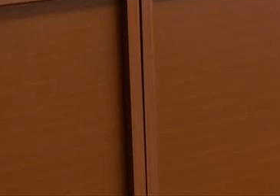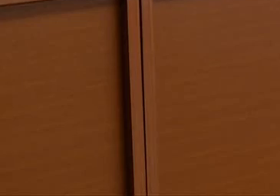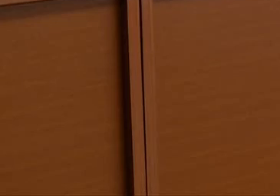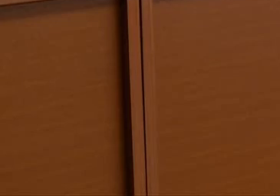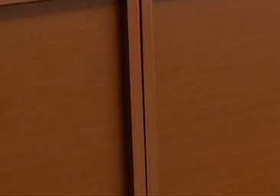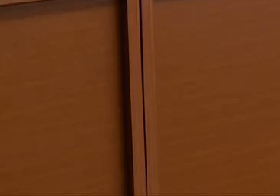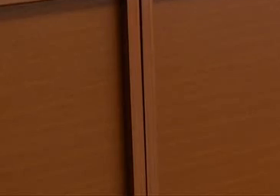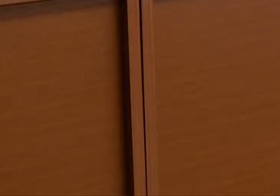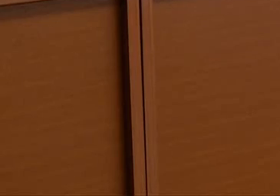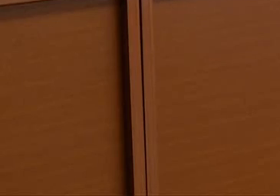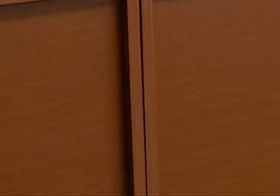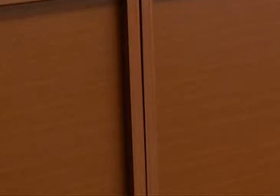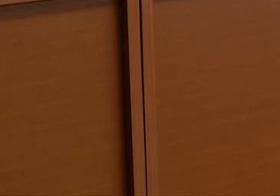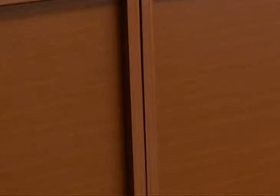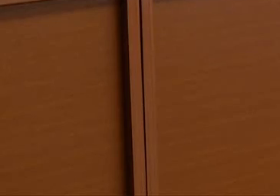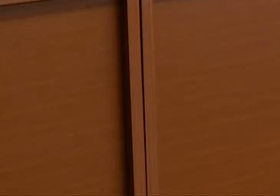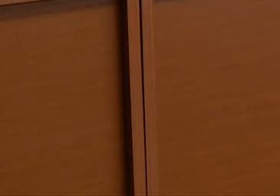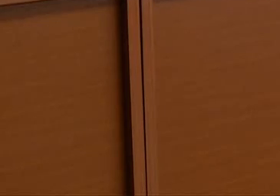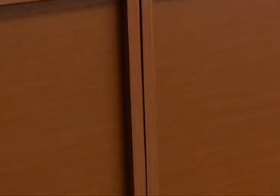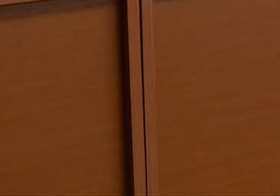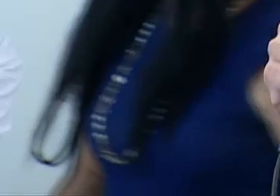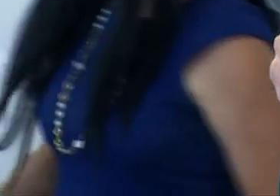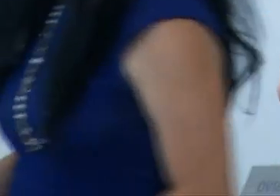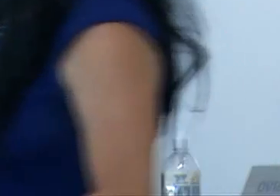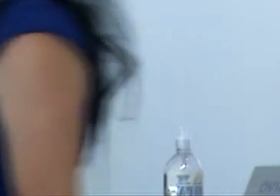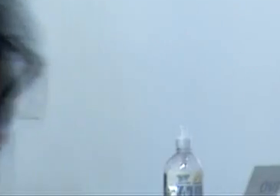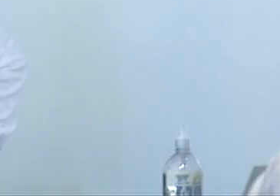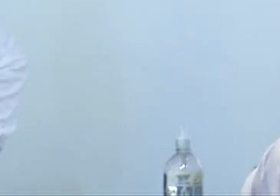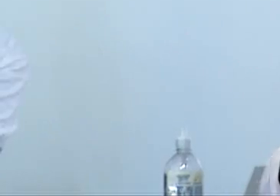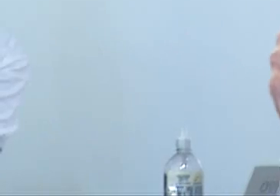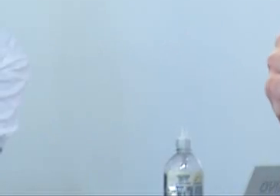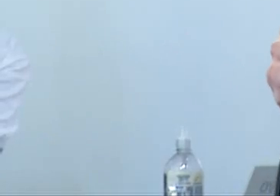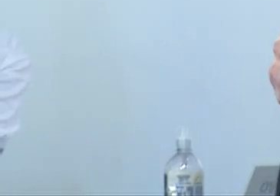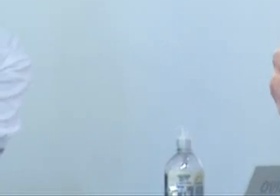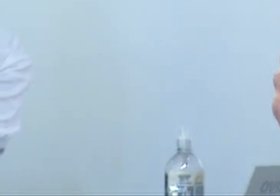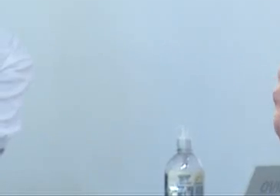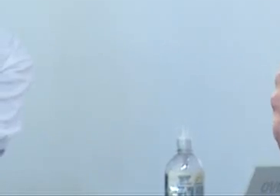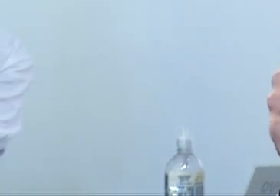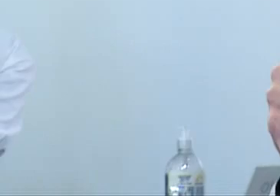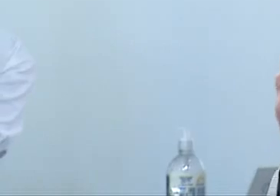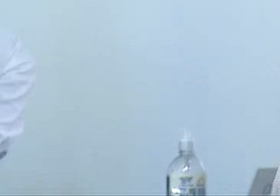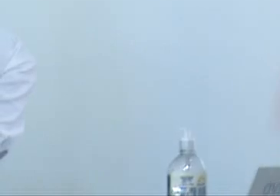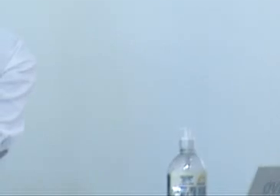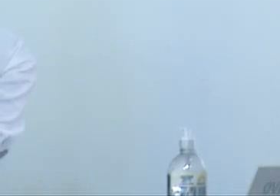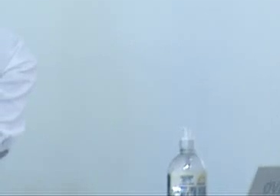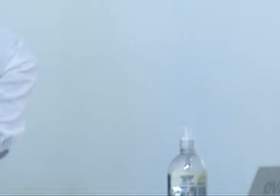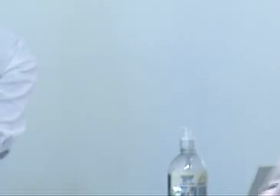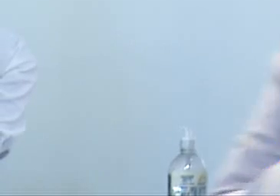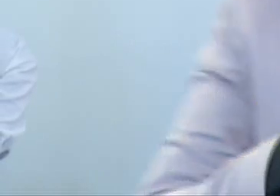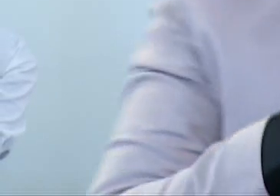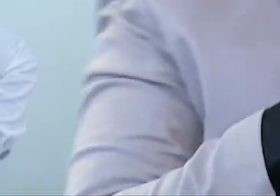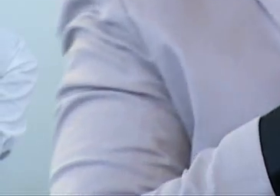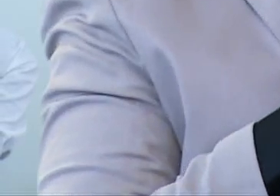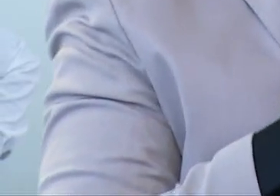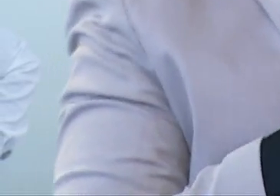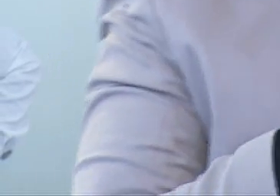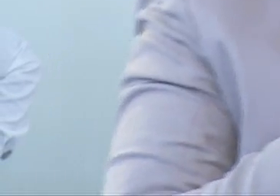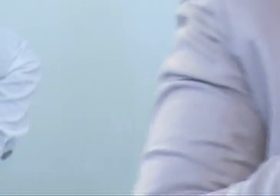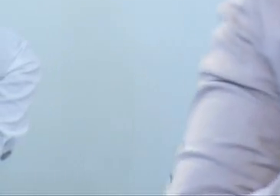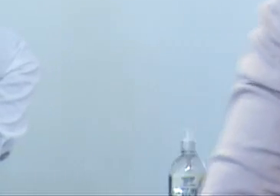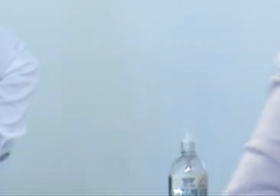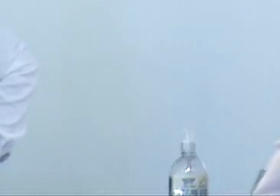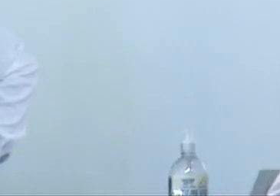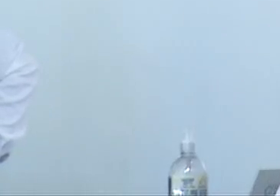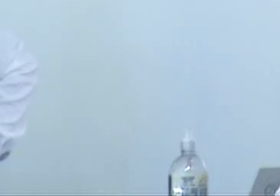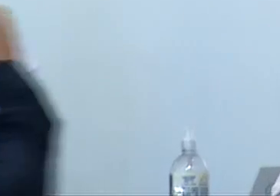bom dia a todos que estão no plenário, na Casa de Leis, parabéns, vocês têm que vir reivindicar e ser ouvido, tanto quem é da esquerda,